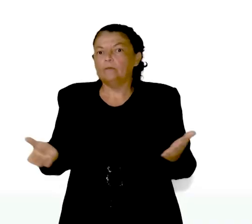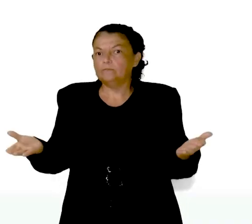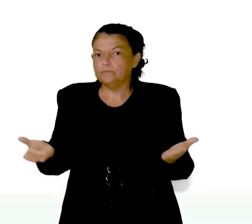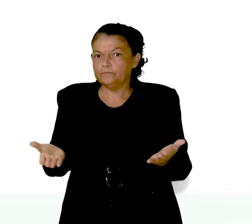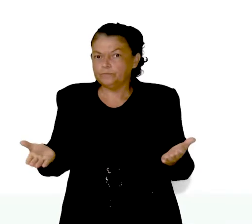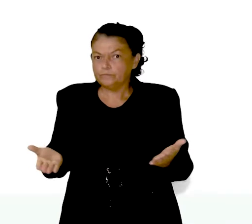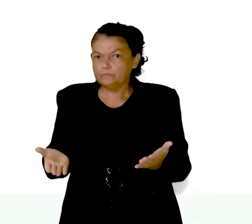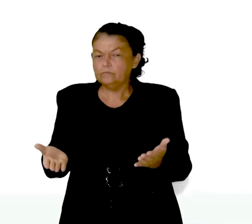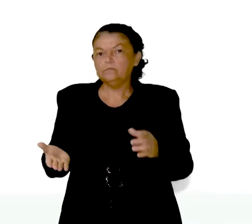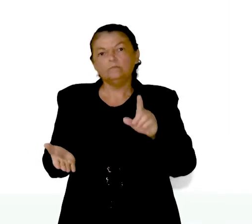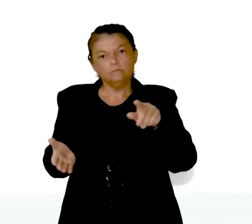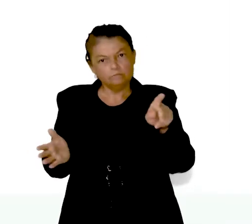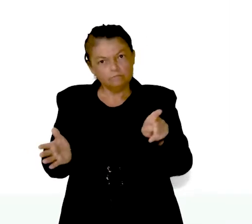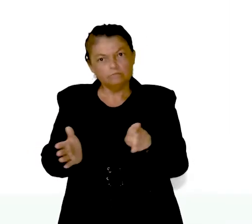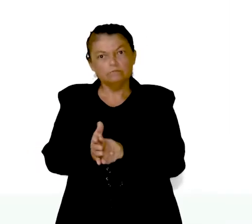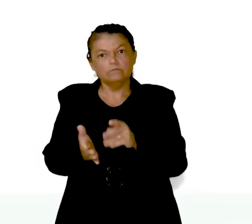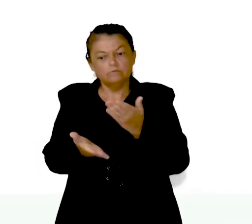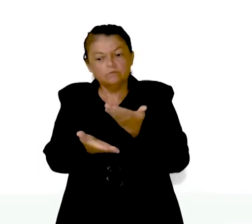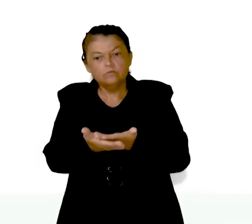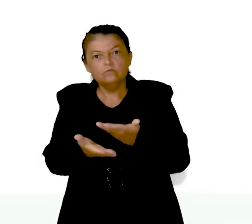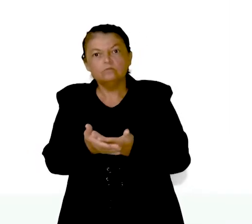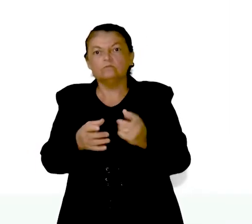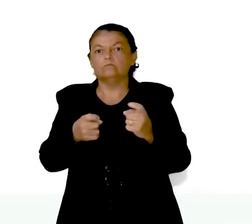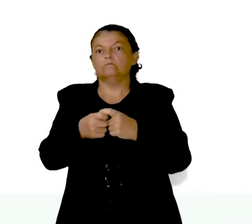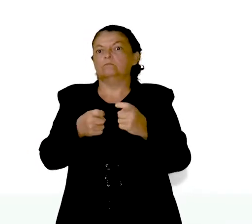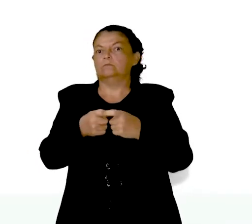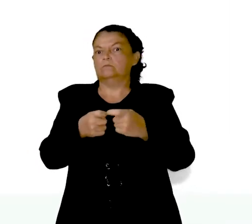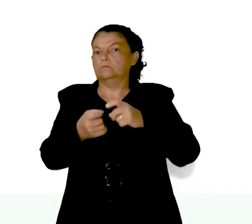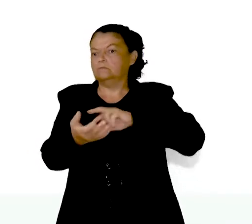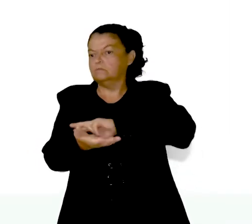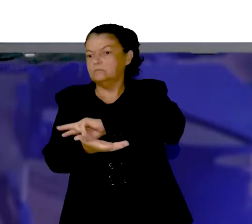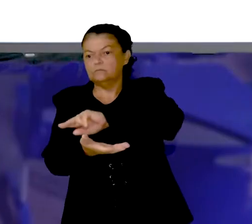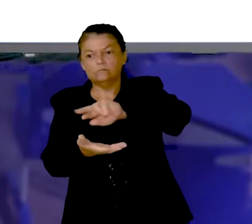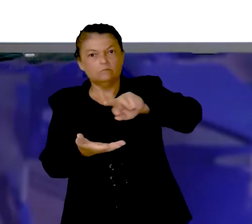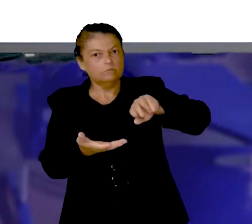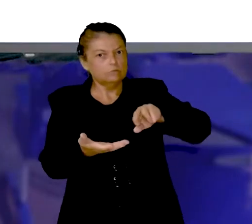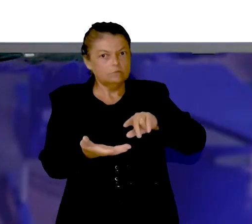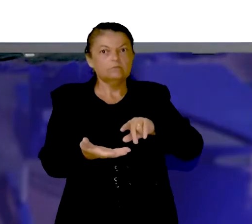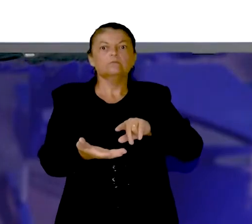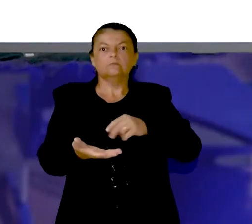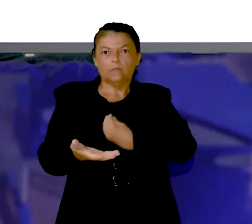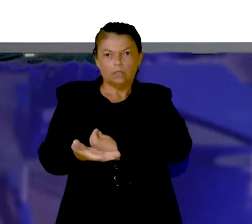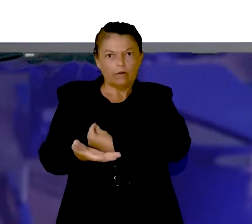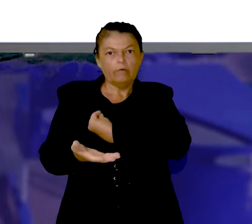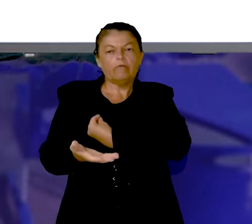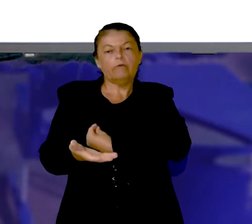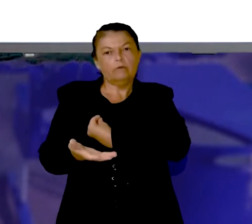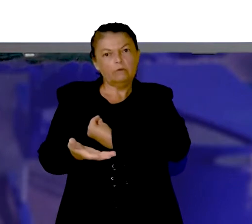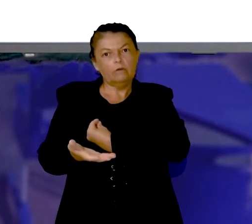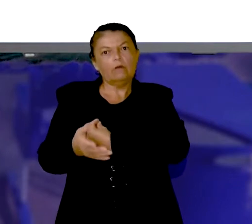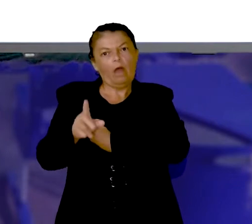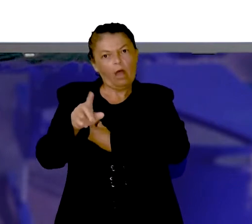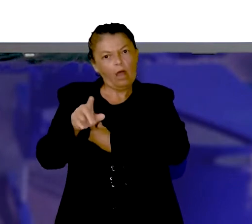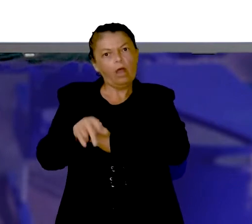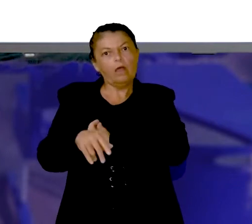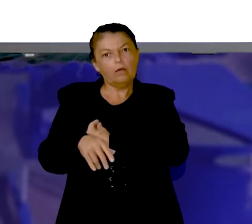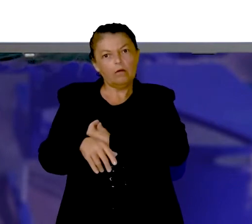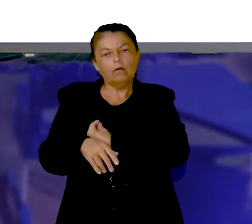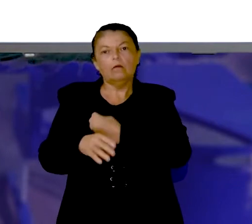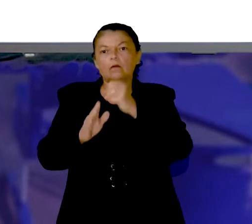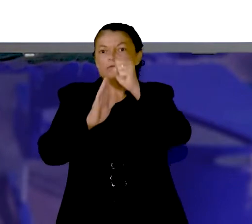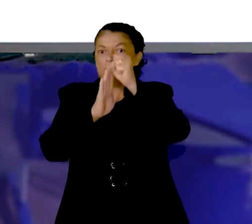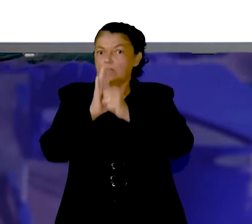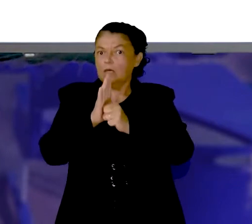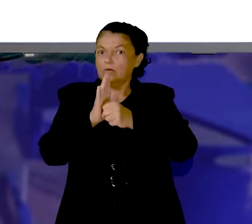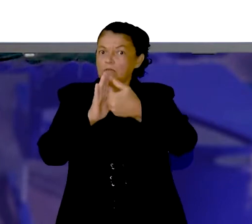Atualmente, é na medicina que as expectativas do prolongamento da vida ganharam reforço. Então, no século